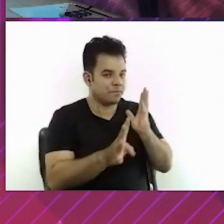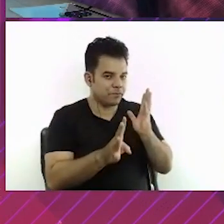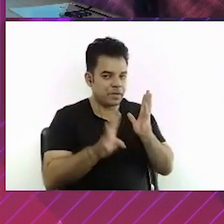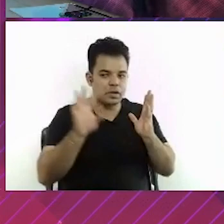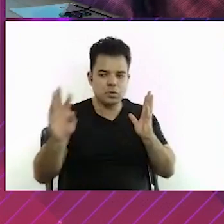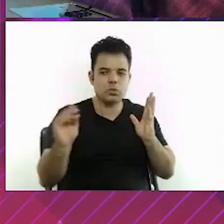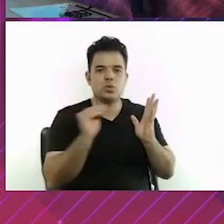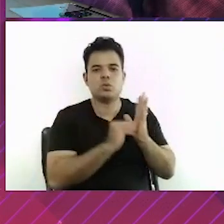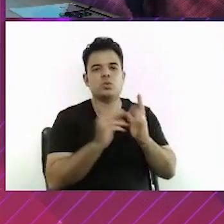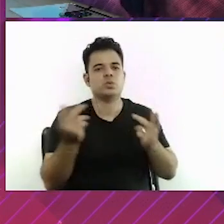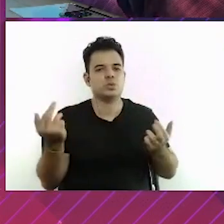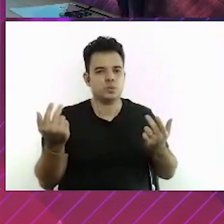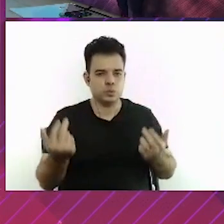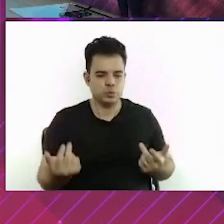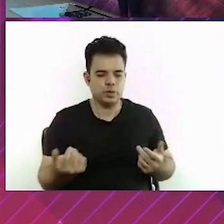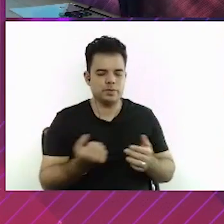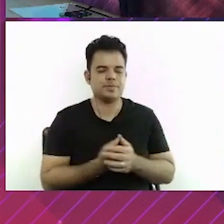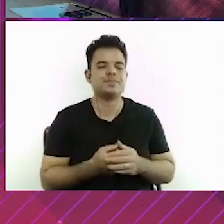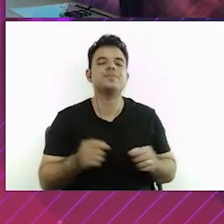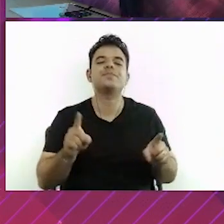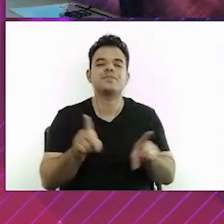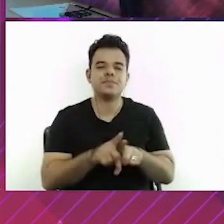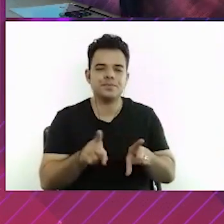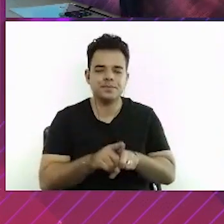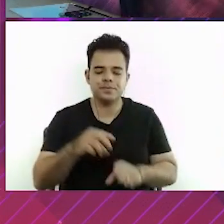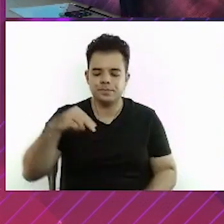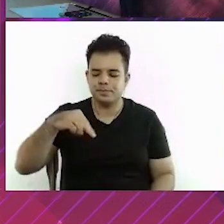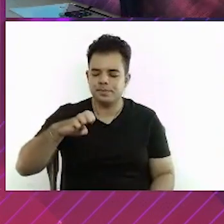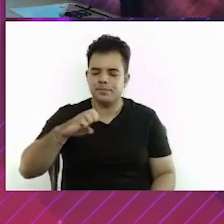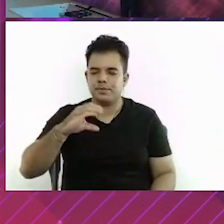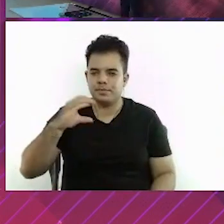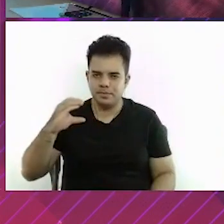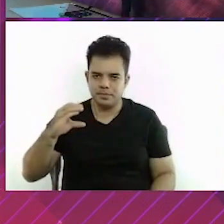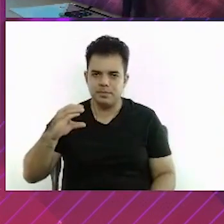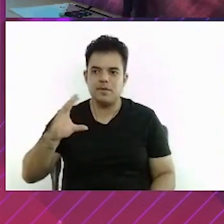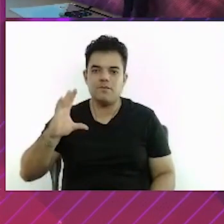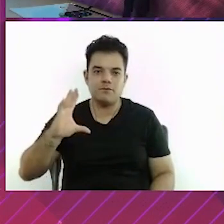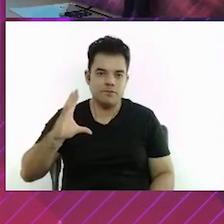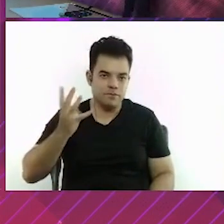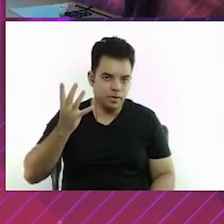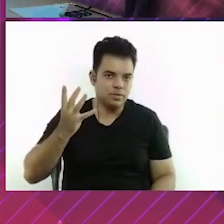RapidMQ. Também chamou o NEC, require false.